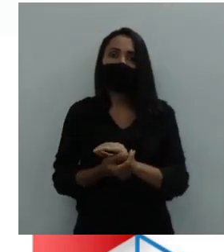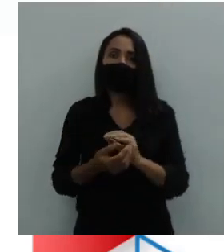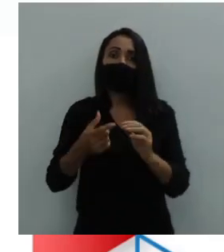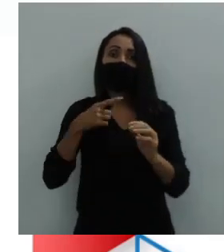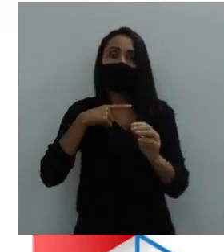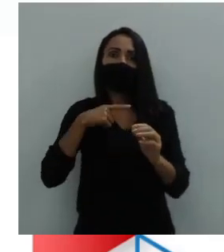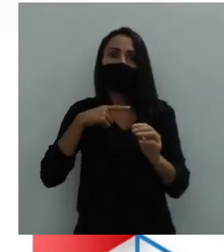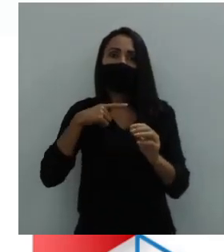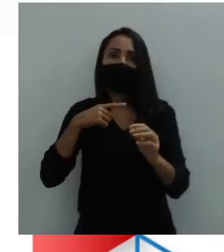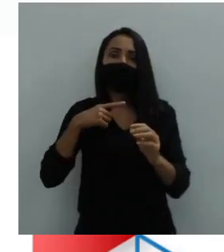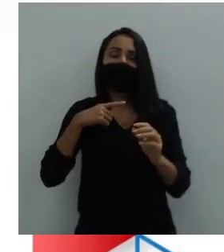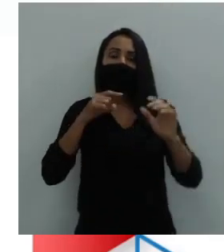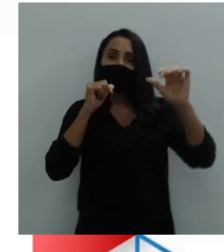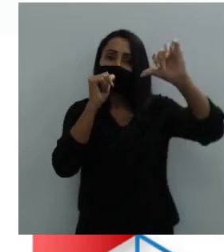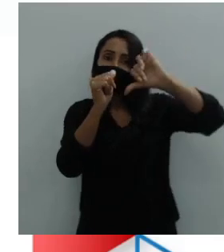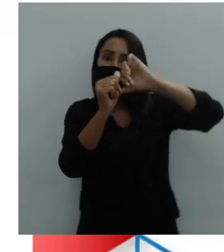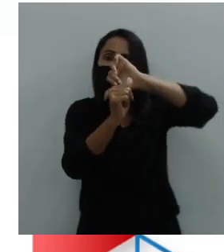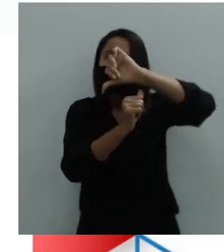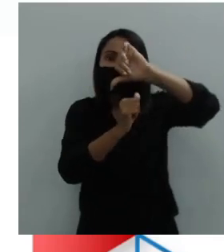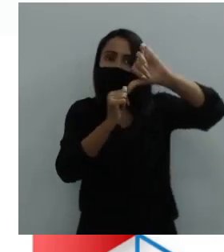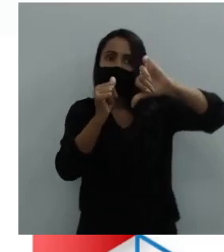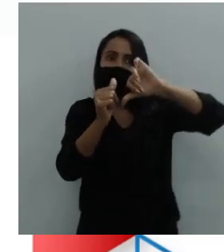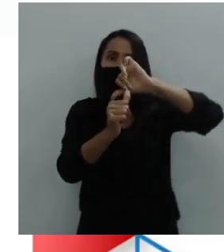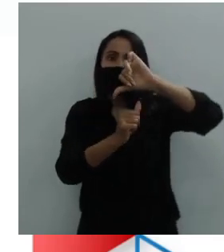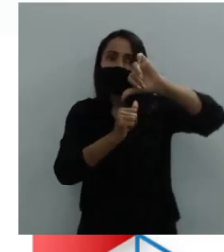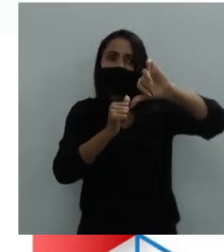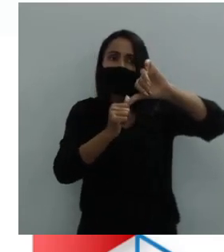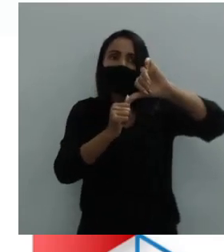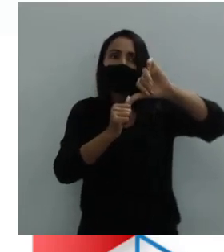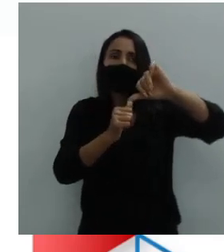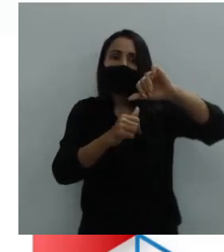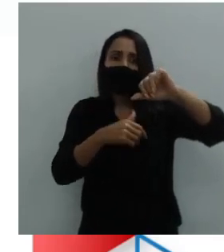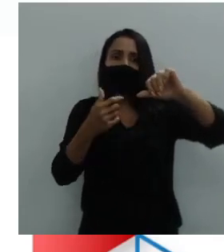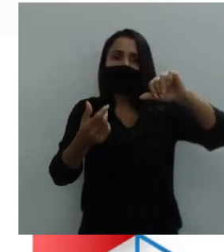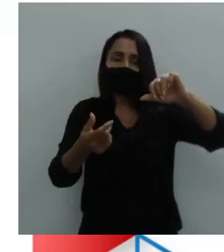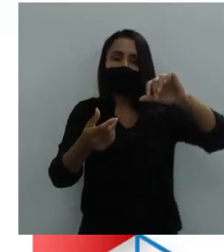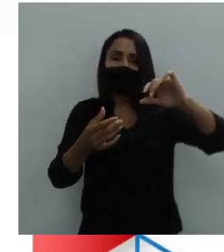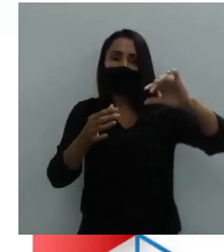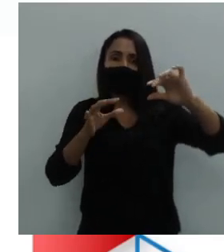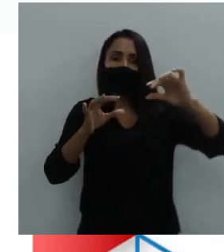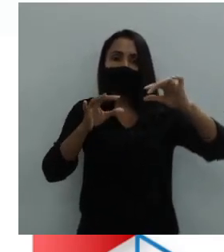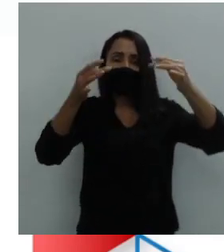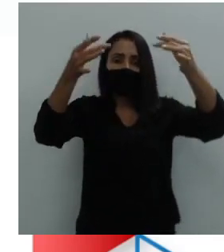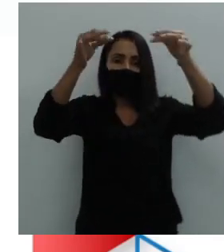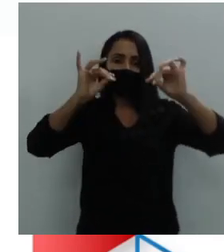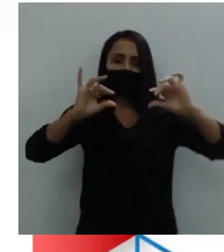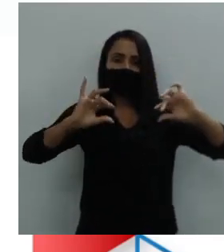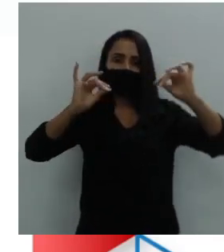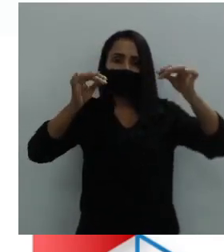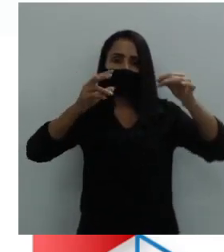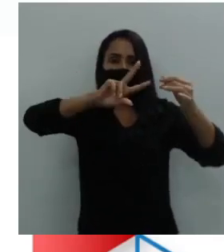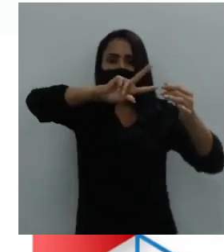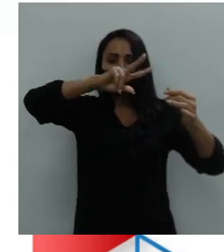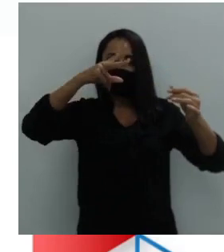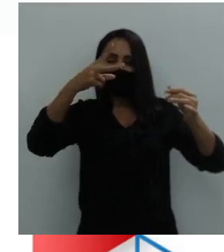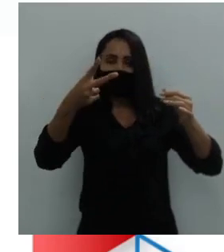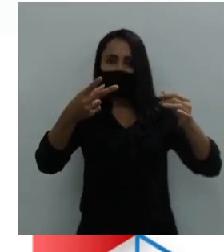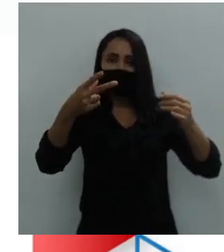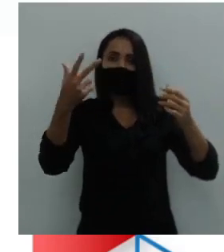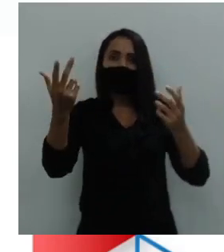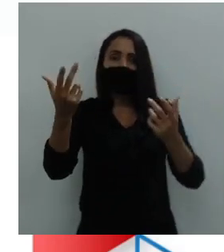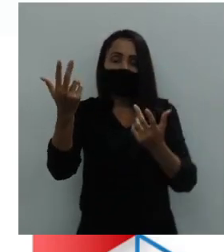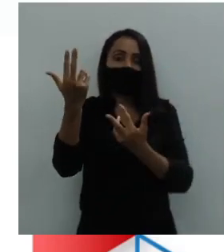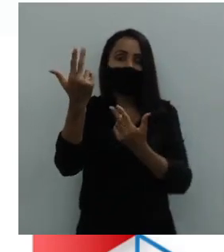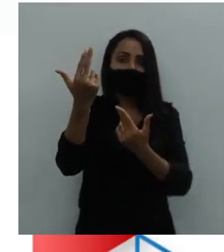é uma transformação de reflexão em relação a uma reta. Ela pode gerar figuras idênticas